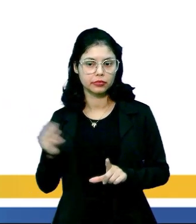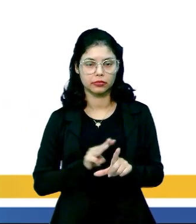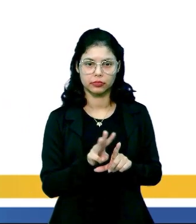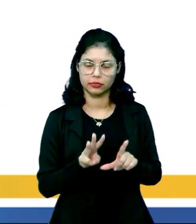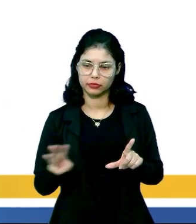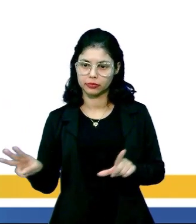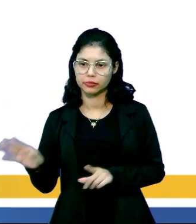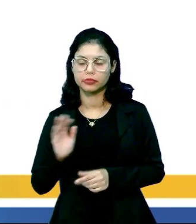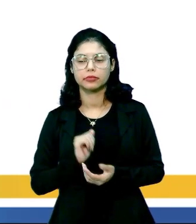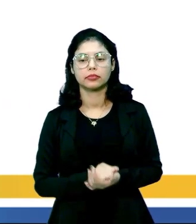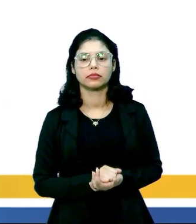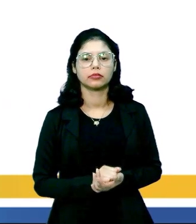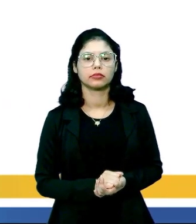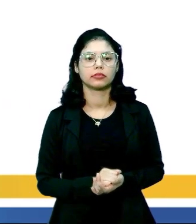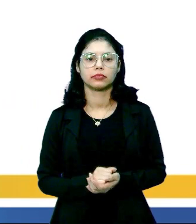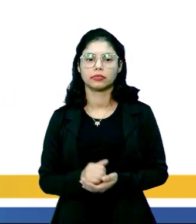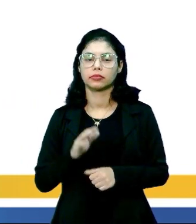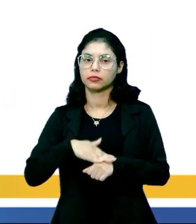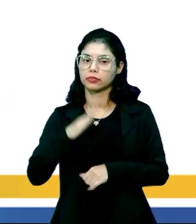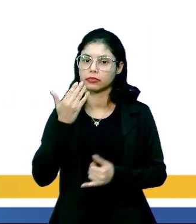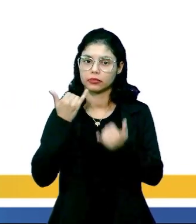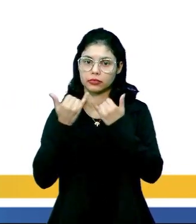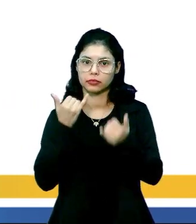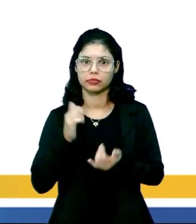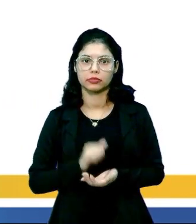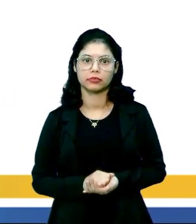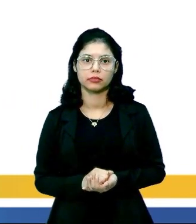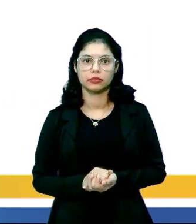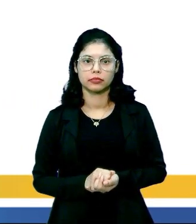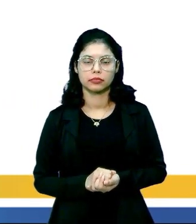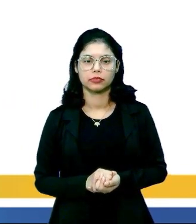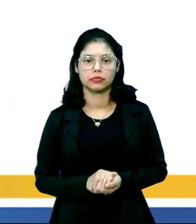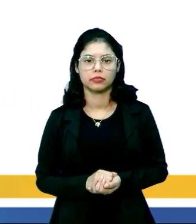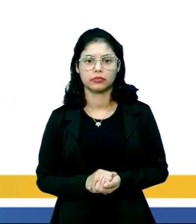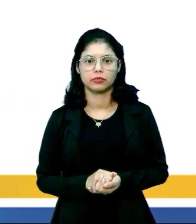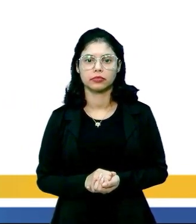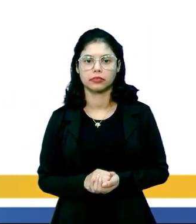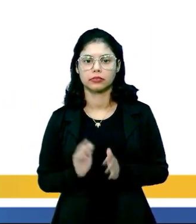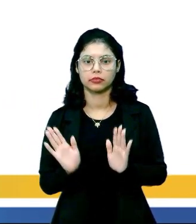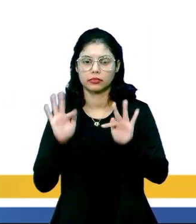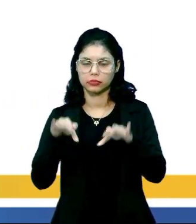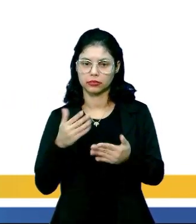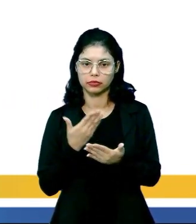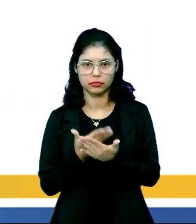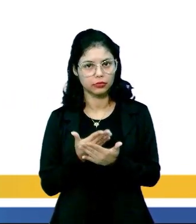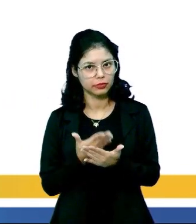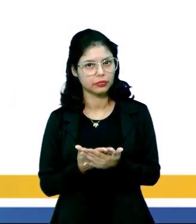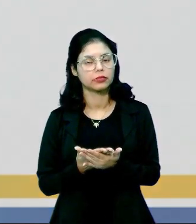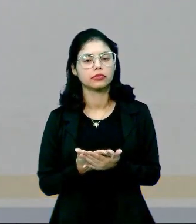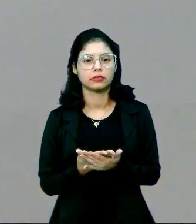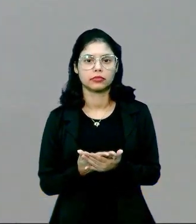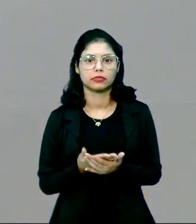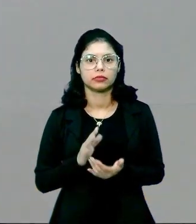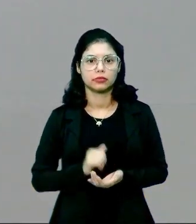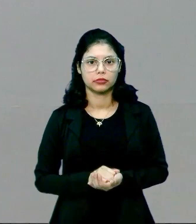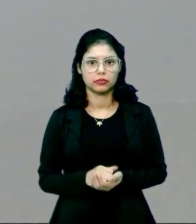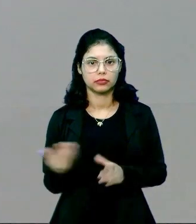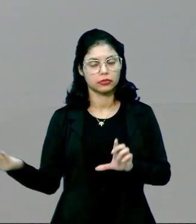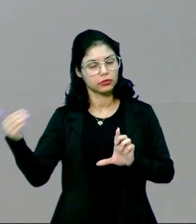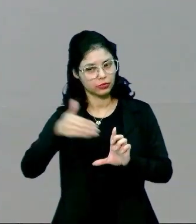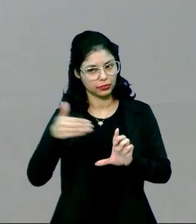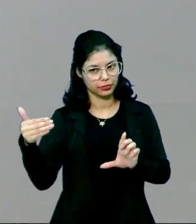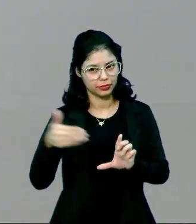referencial bibliográfico para mais Ok e a nossa aula de hoje está sendo finalizada